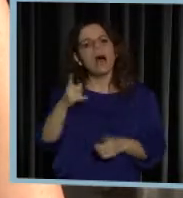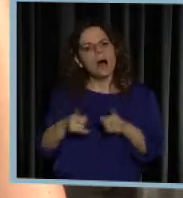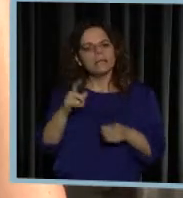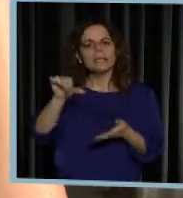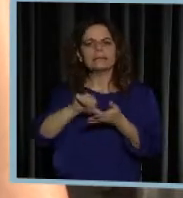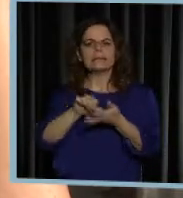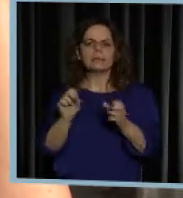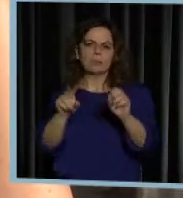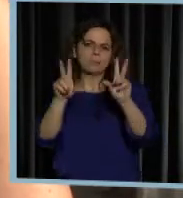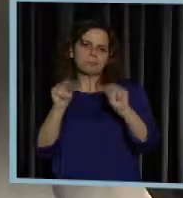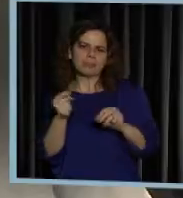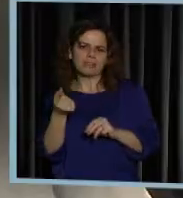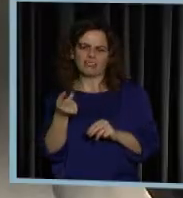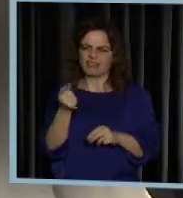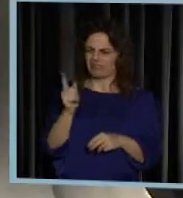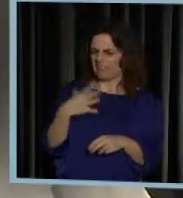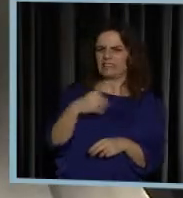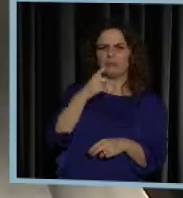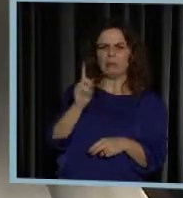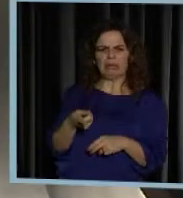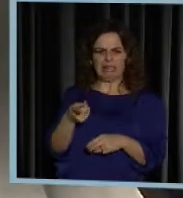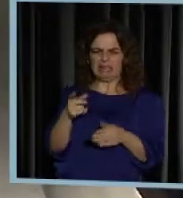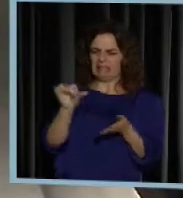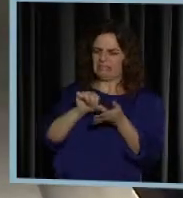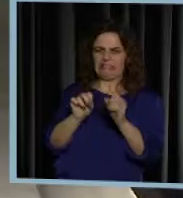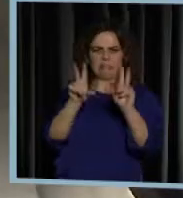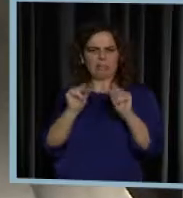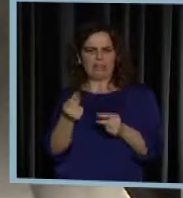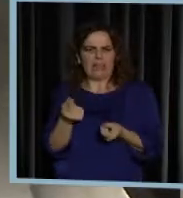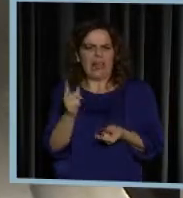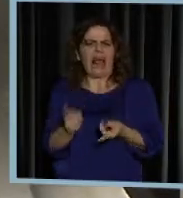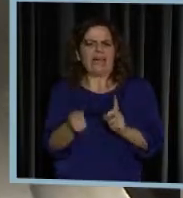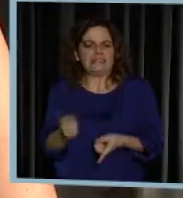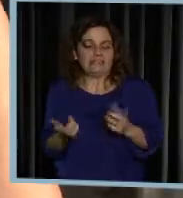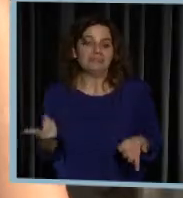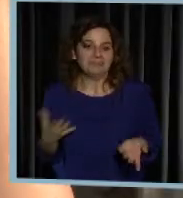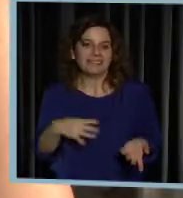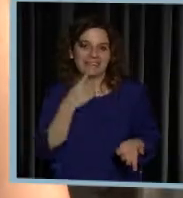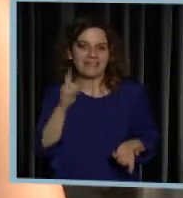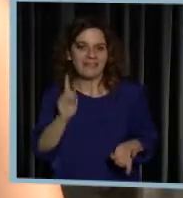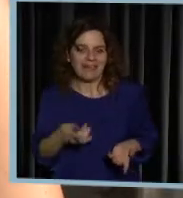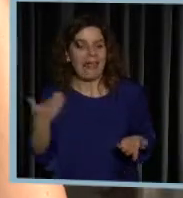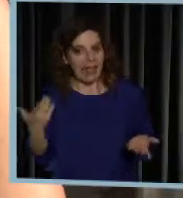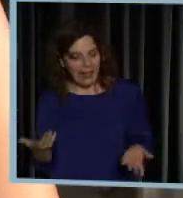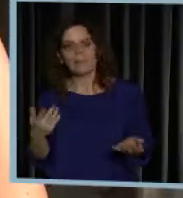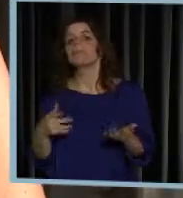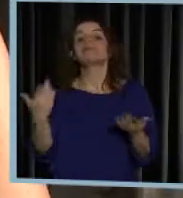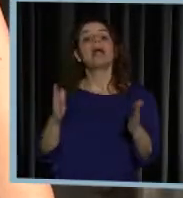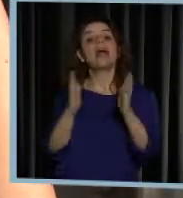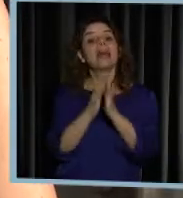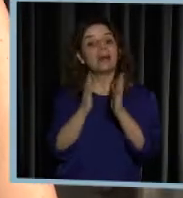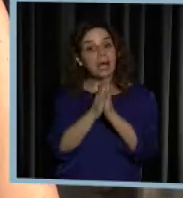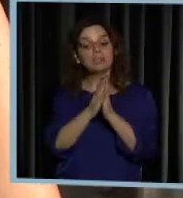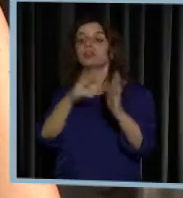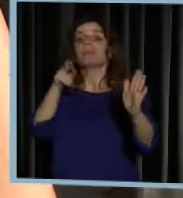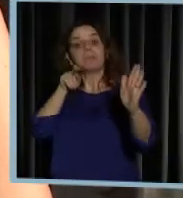de saneamento do dinheiro. O que é que isso significa? Centro de saneamento do dinheiro? Significa exatamente que entravam pelas portas da